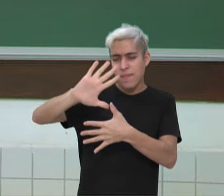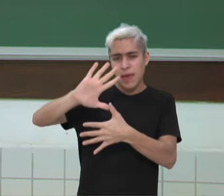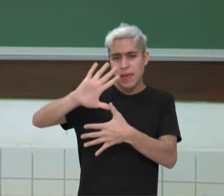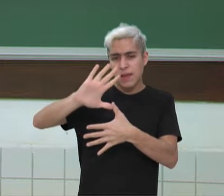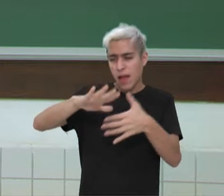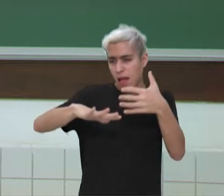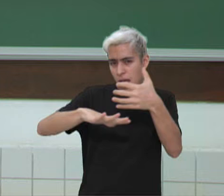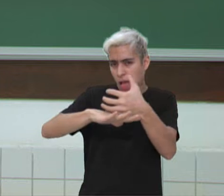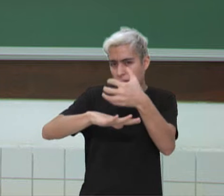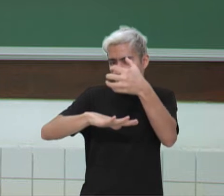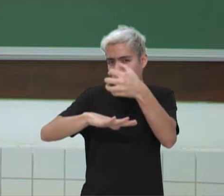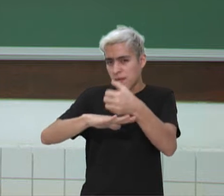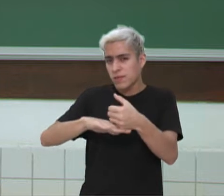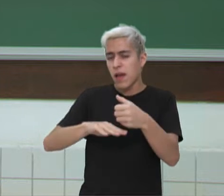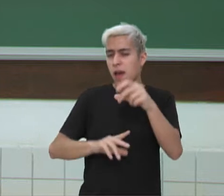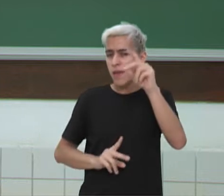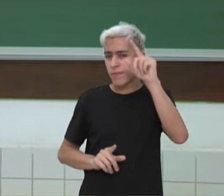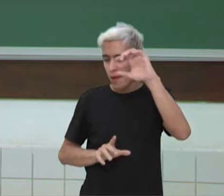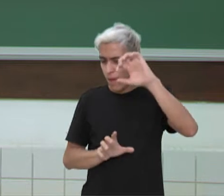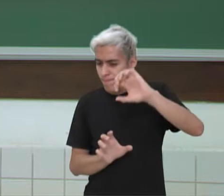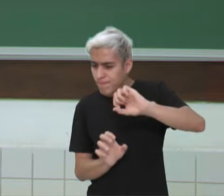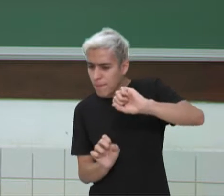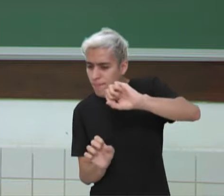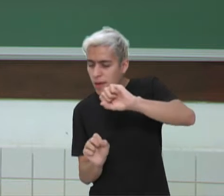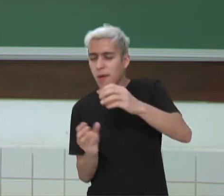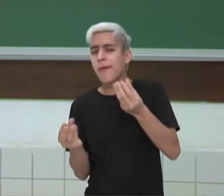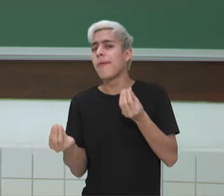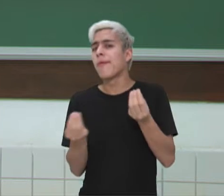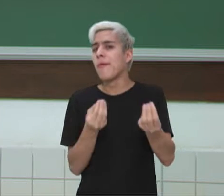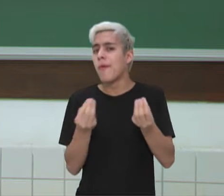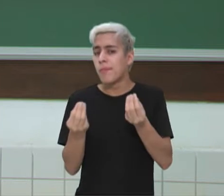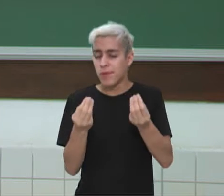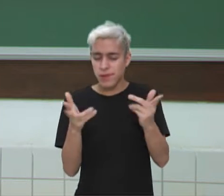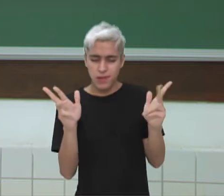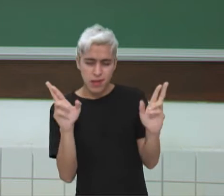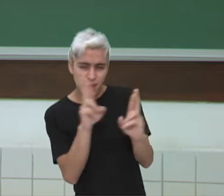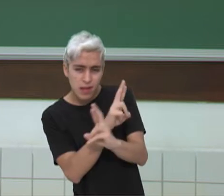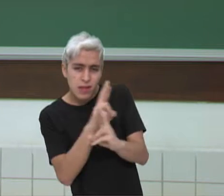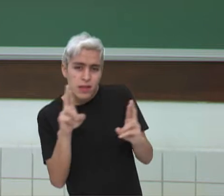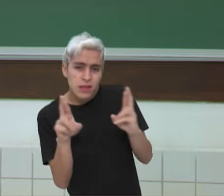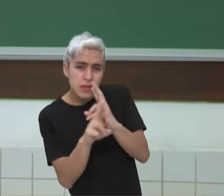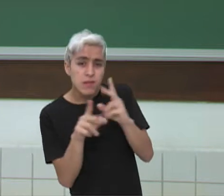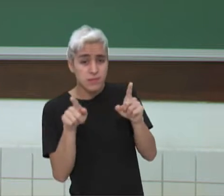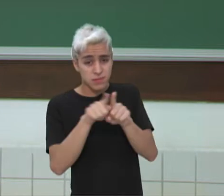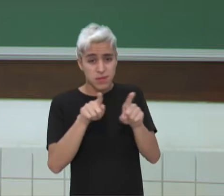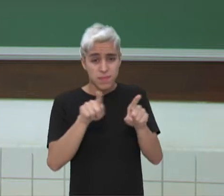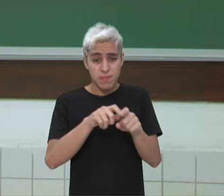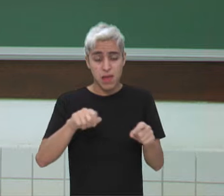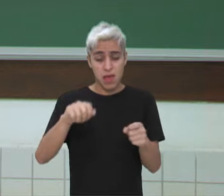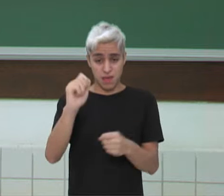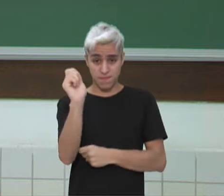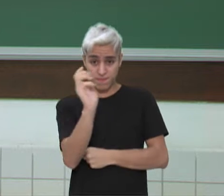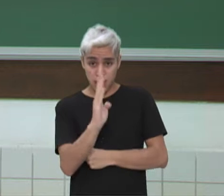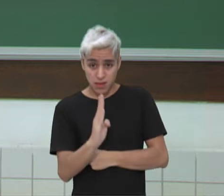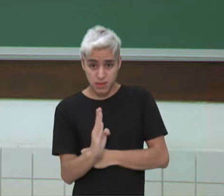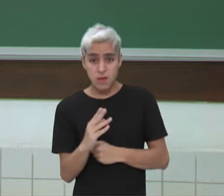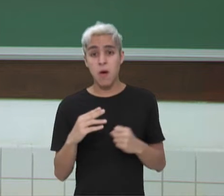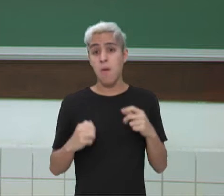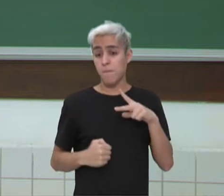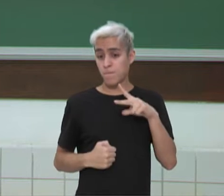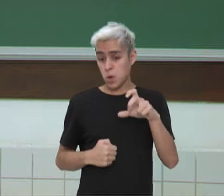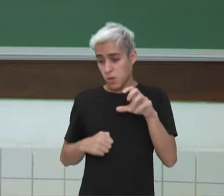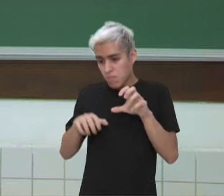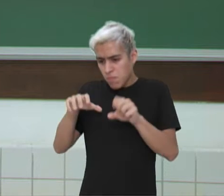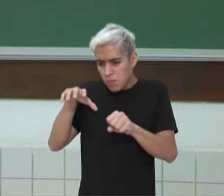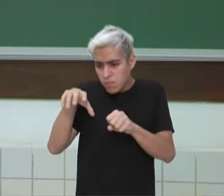hoje, mas ela está muito ligada também nessa colonização do Brasil, feita pelos portugueses.